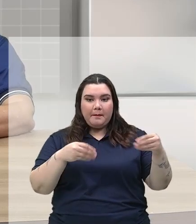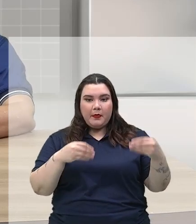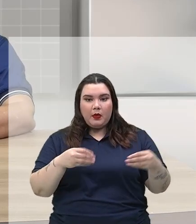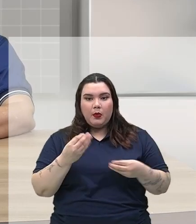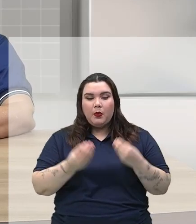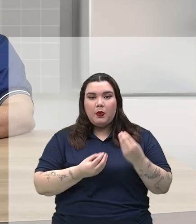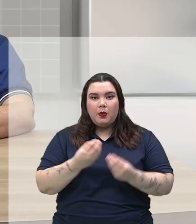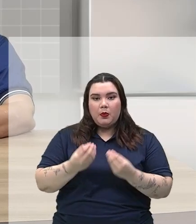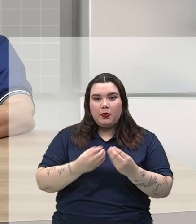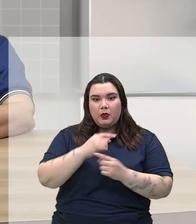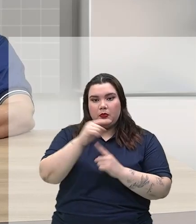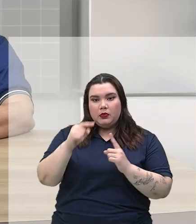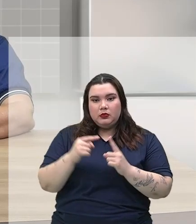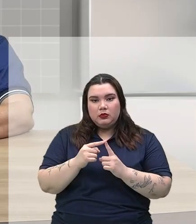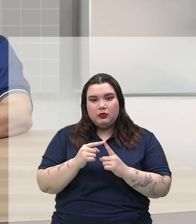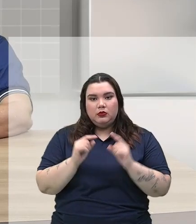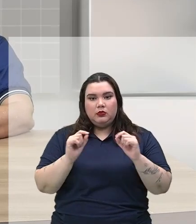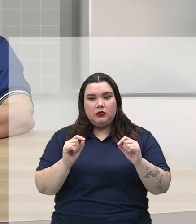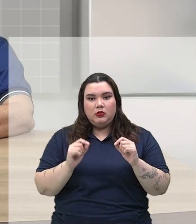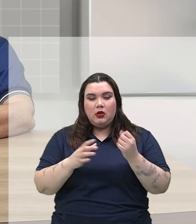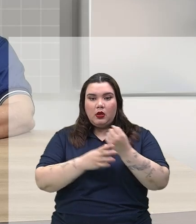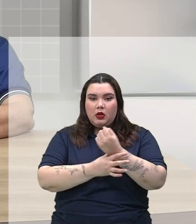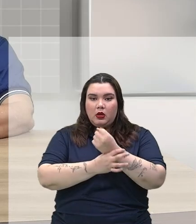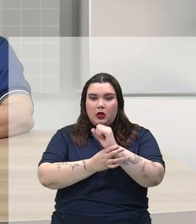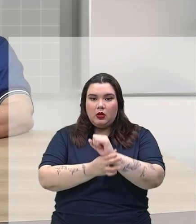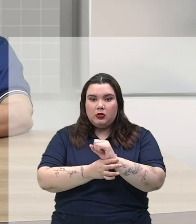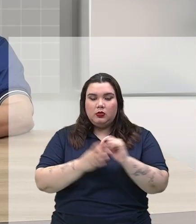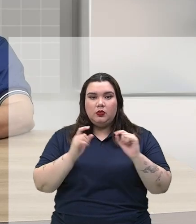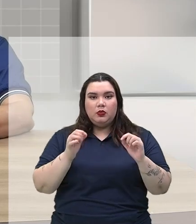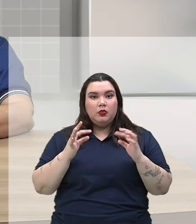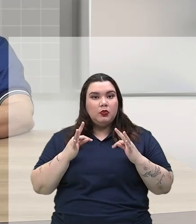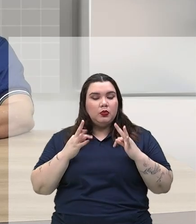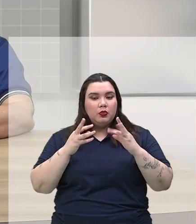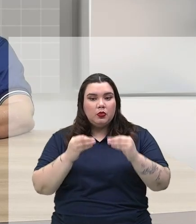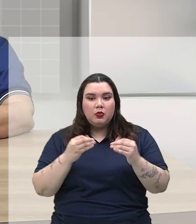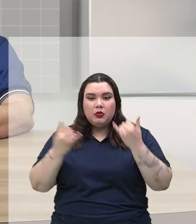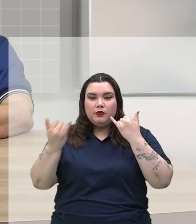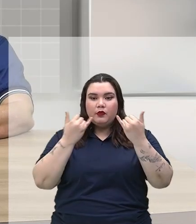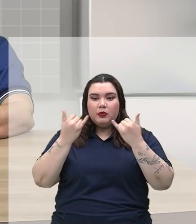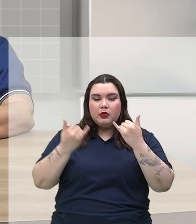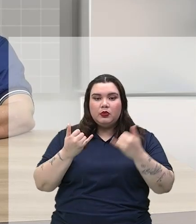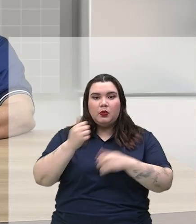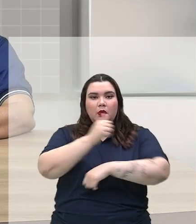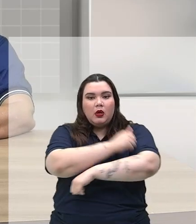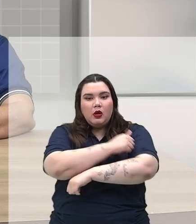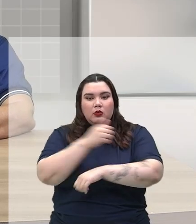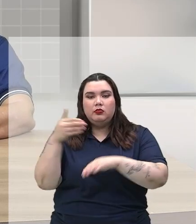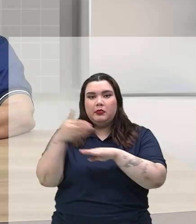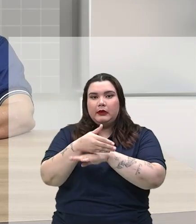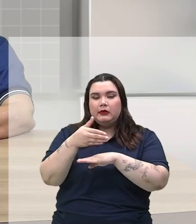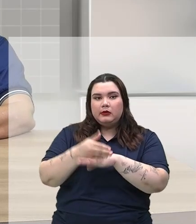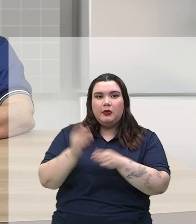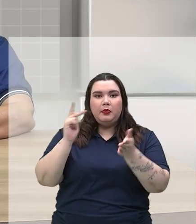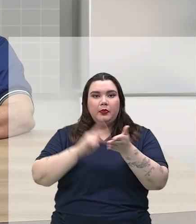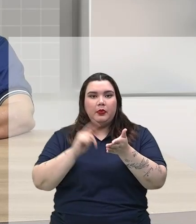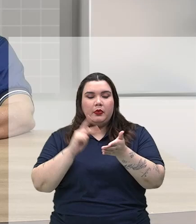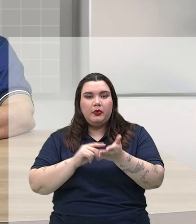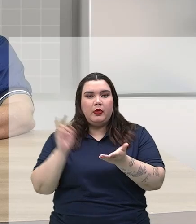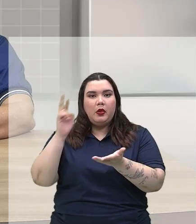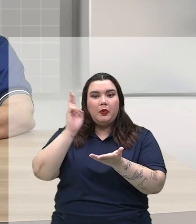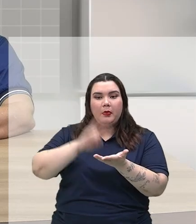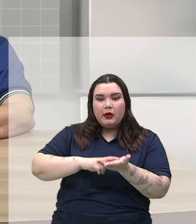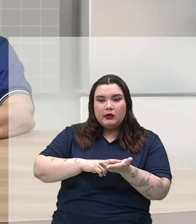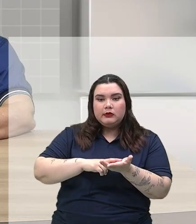finalidade? Com a finalidade de garantir, assim, que as informações de frequência, notas, recuperação